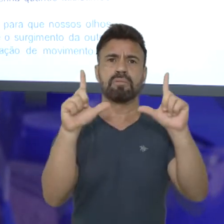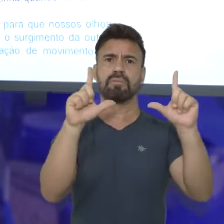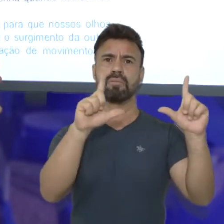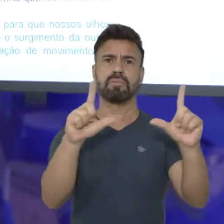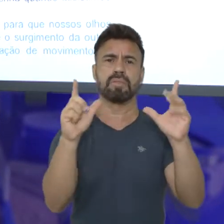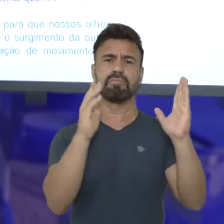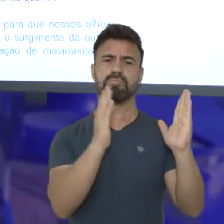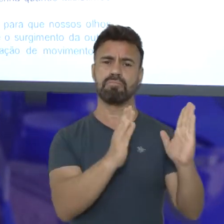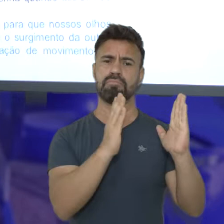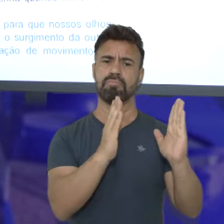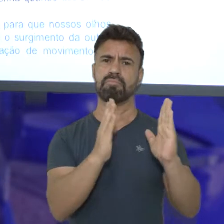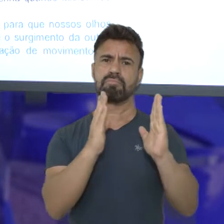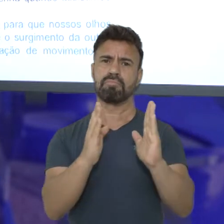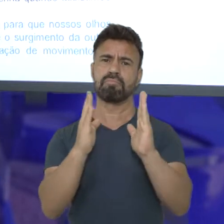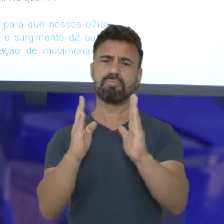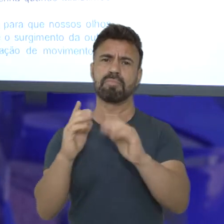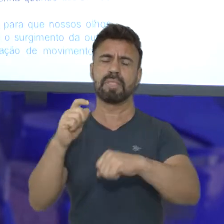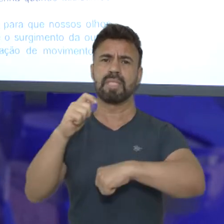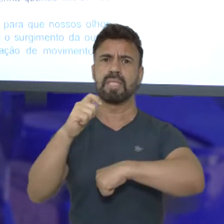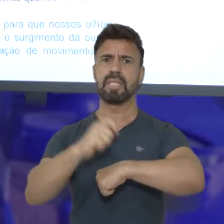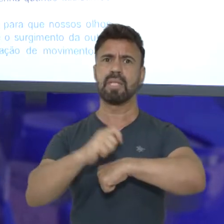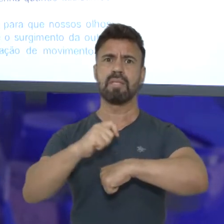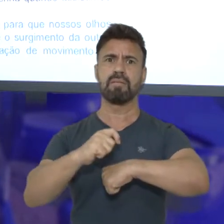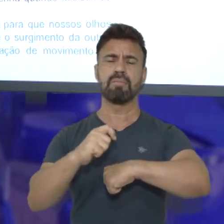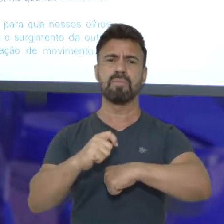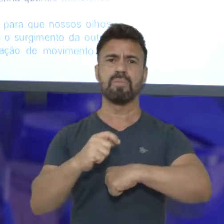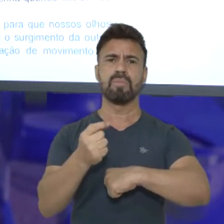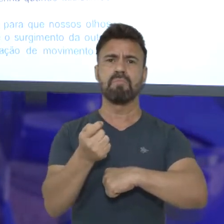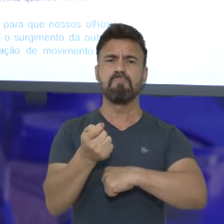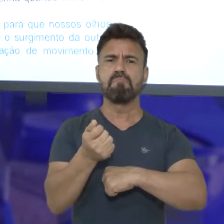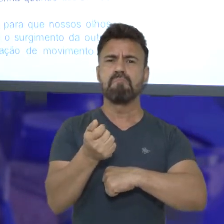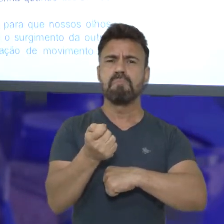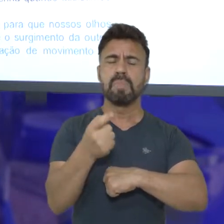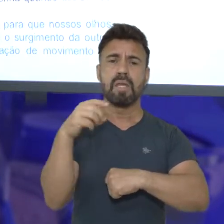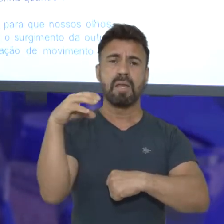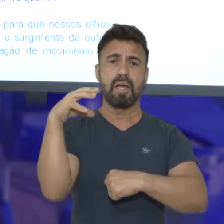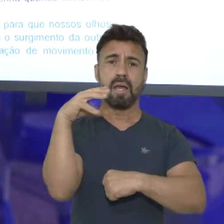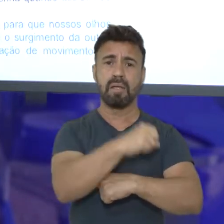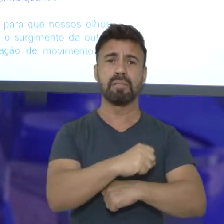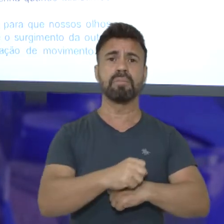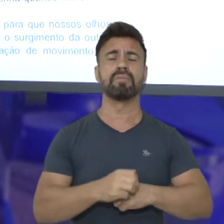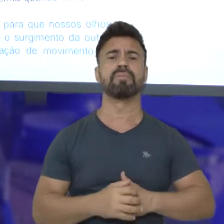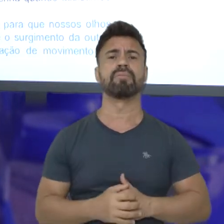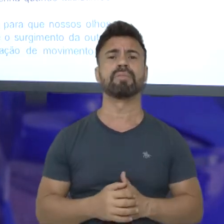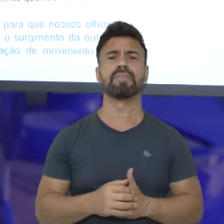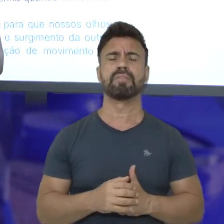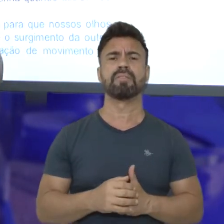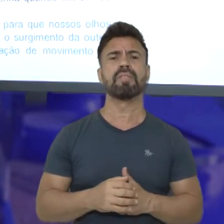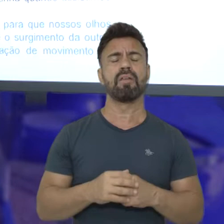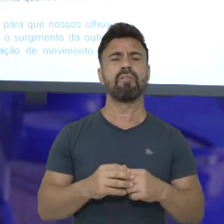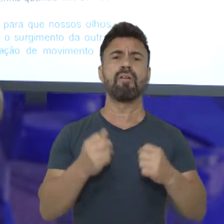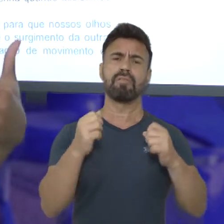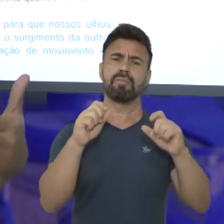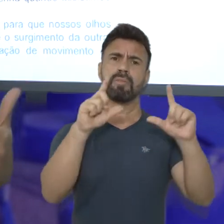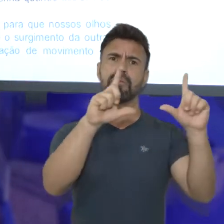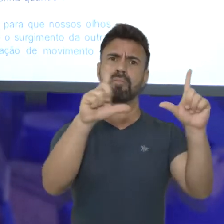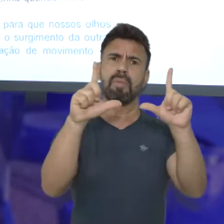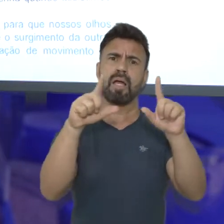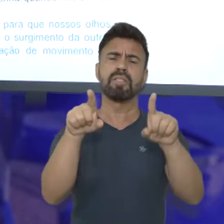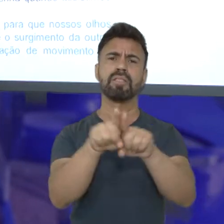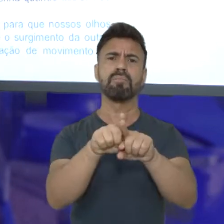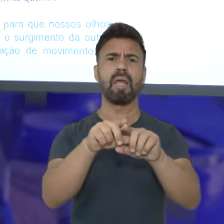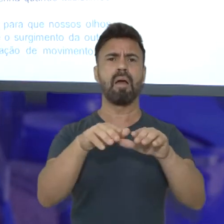outra num período de tempo mínimo, super rápido. E aí a gente vai ver tanto a imagem quanto a